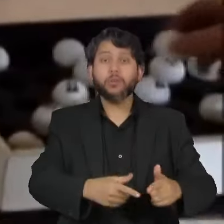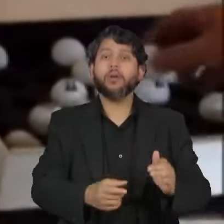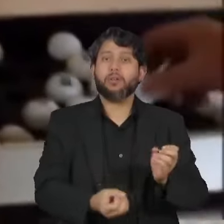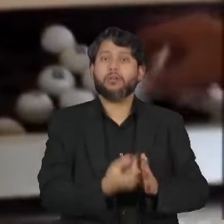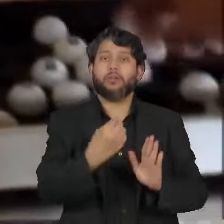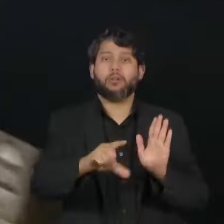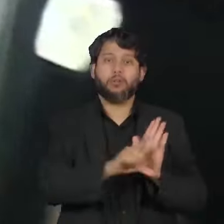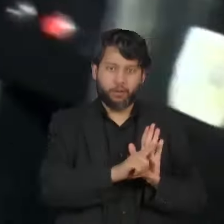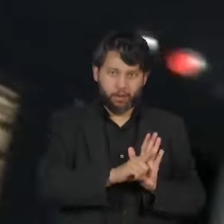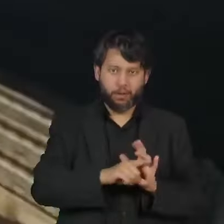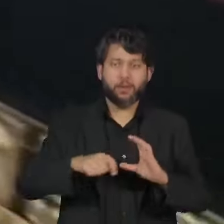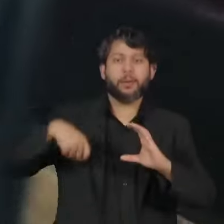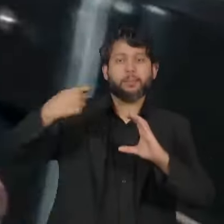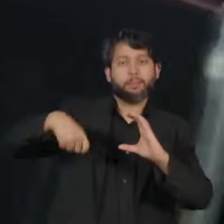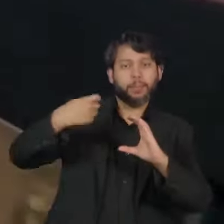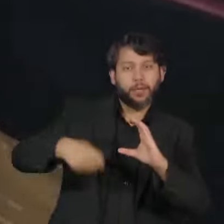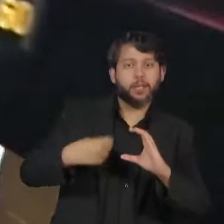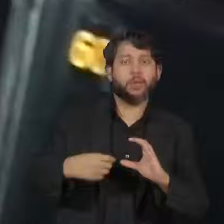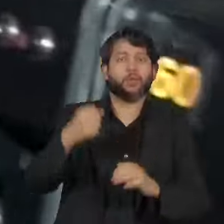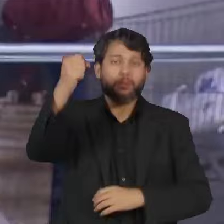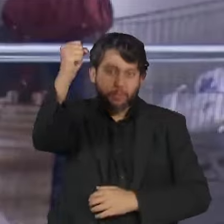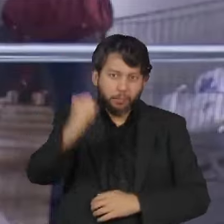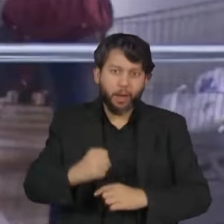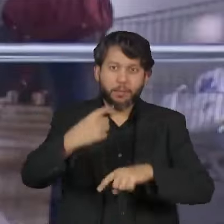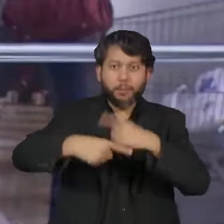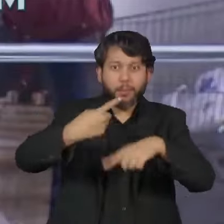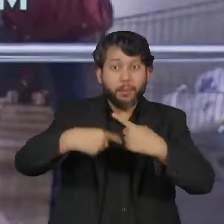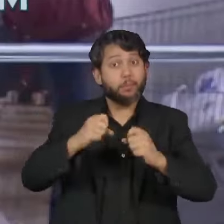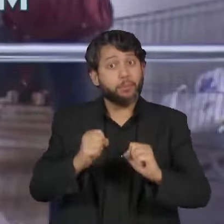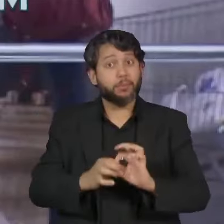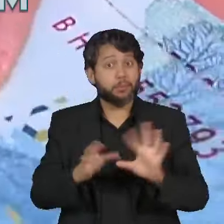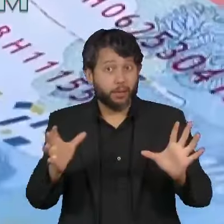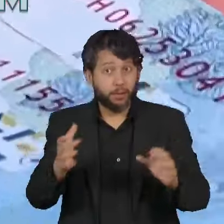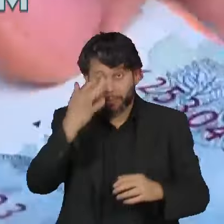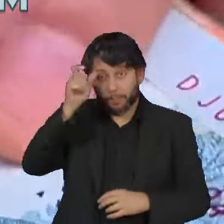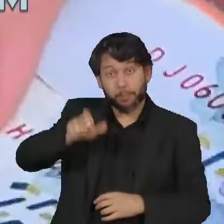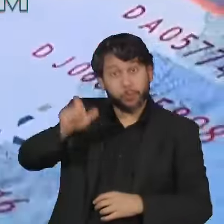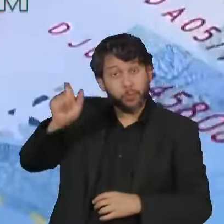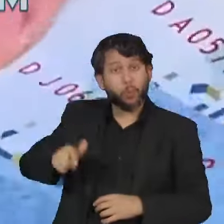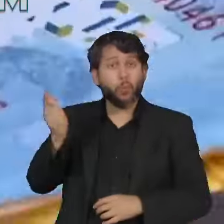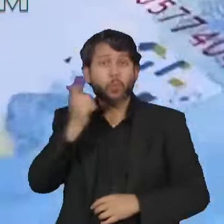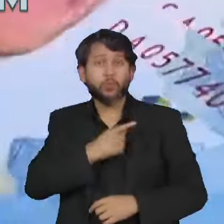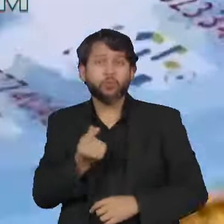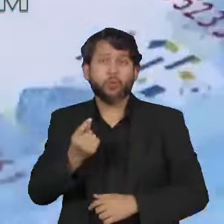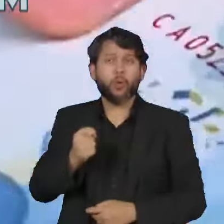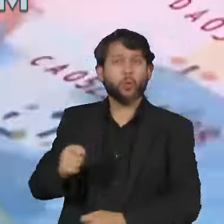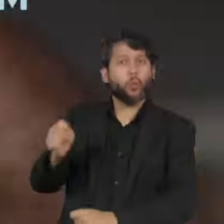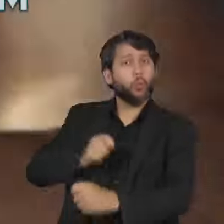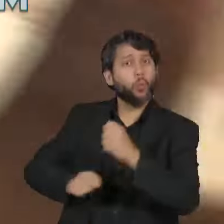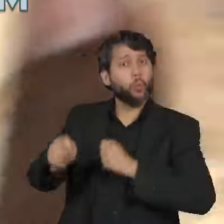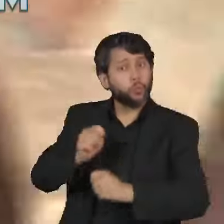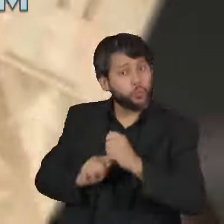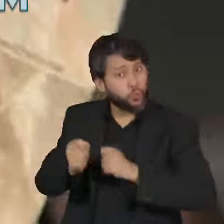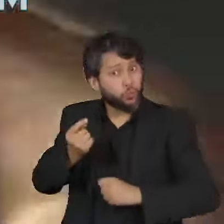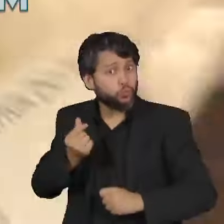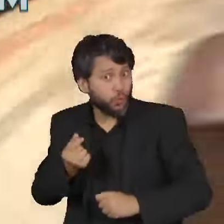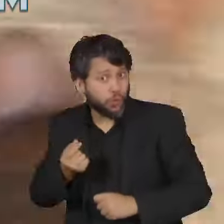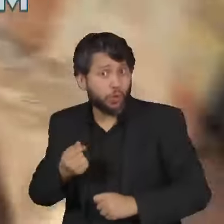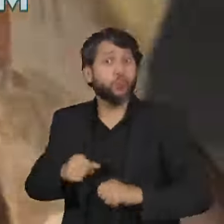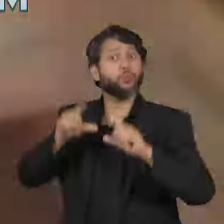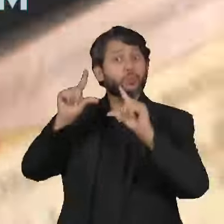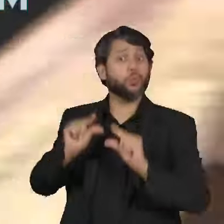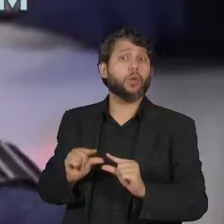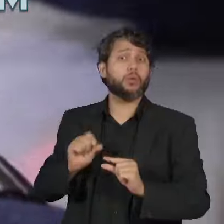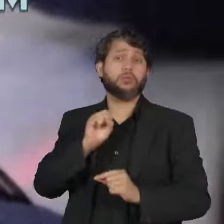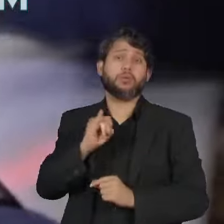cassinos e bingos podem ser liberados. Enquanto isso, o número de pessoas que conseguiu economizar algum dinheiro caiu no